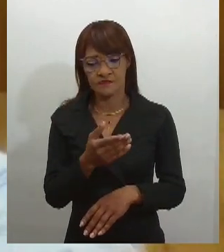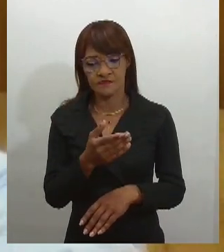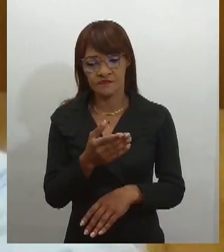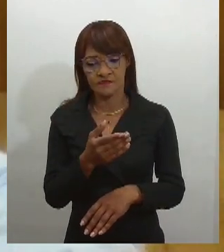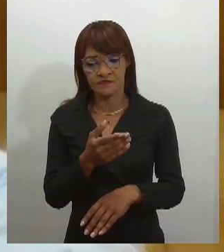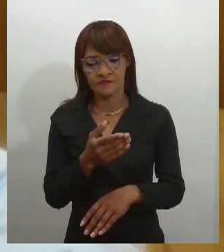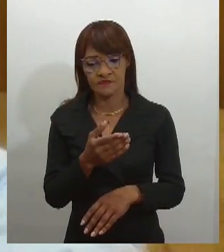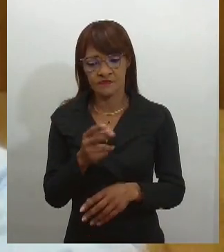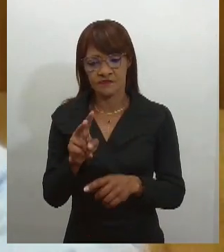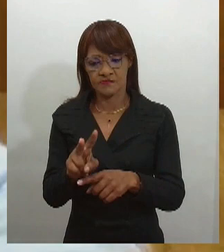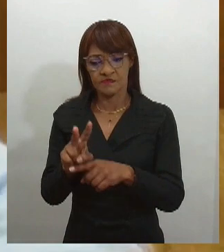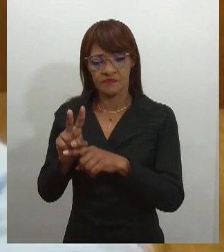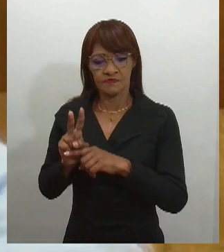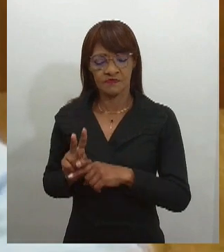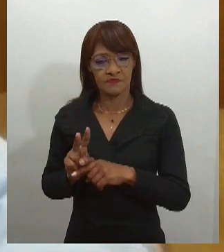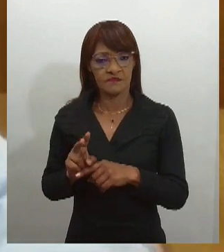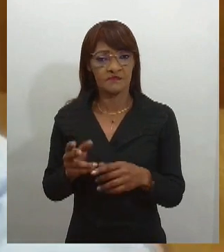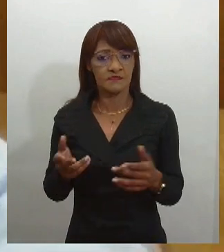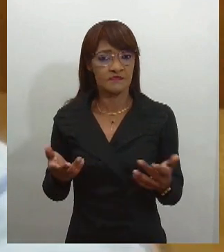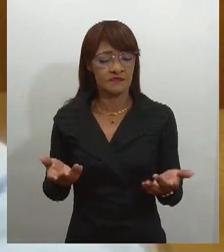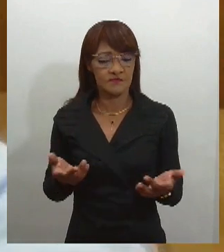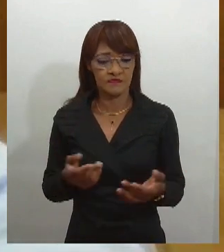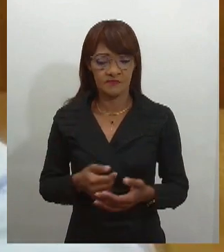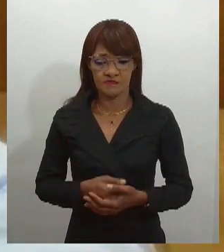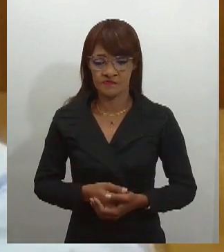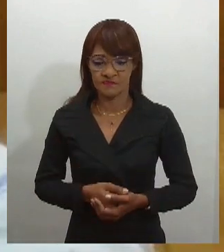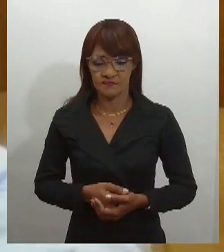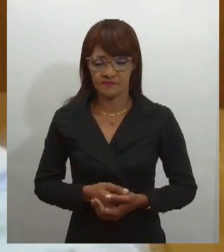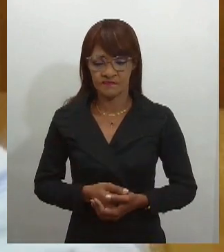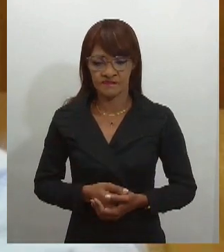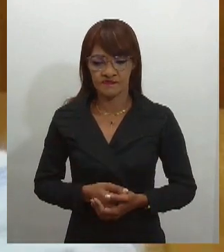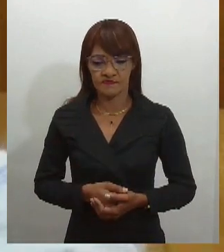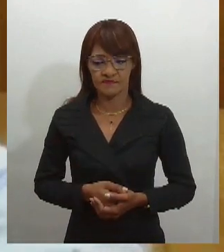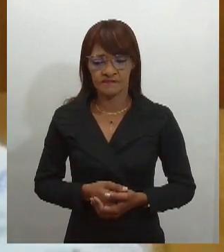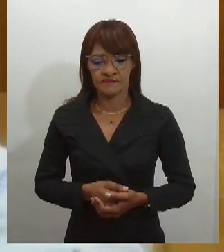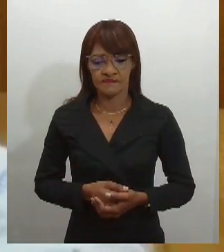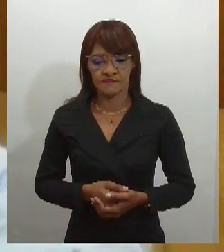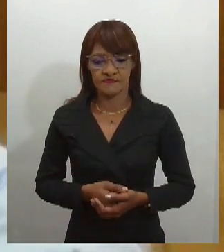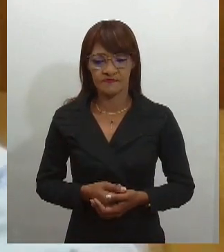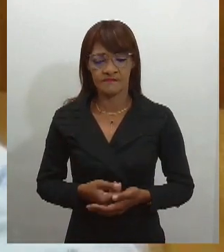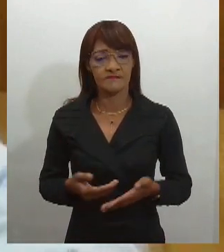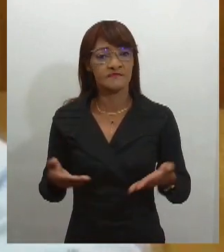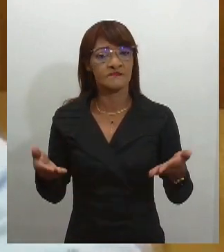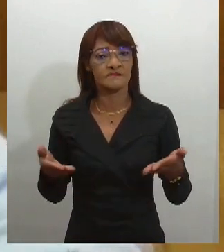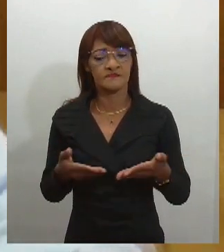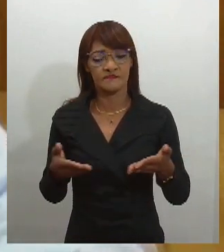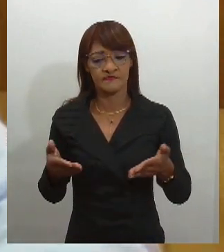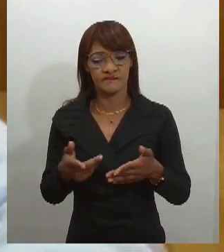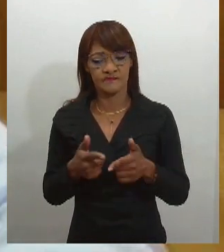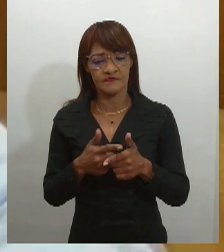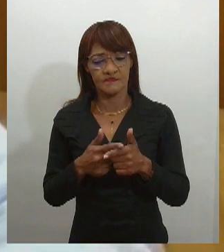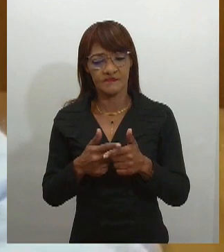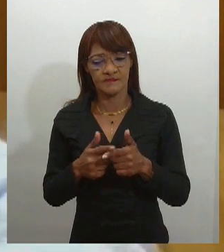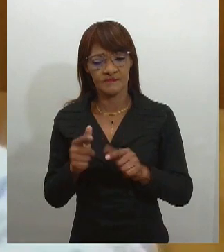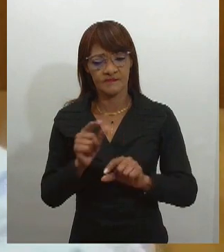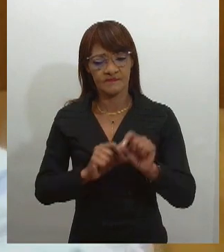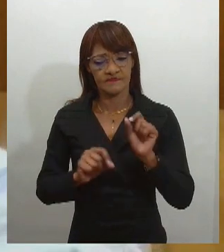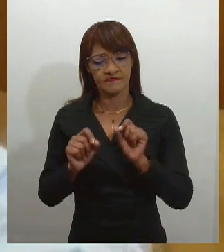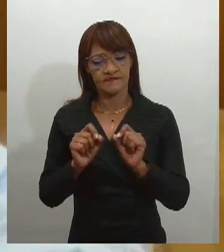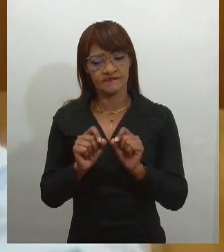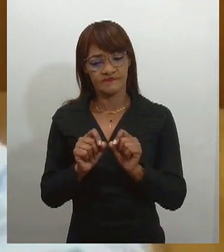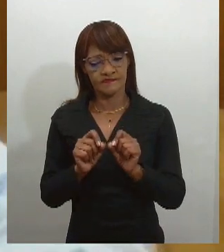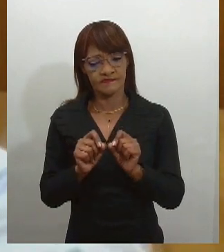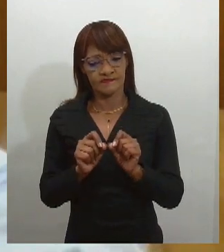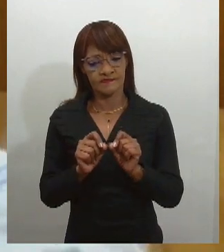um financiamento? Então, hoje, o problema dessa questão financeira no país não vai ser